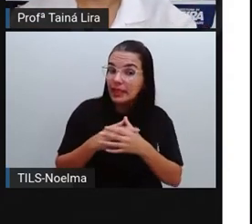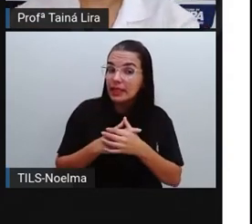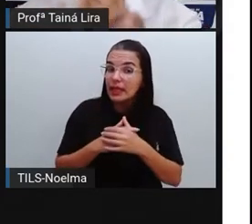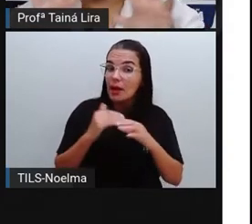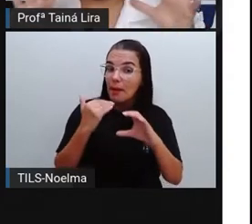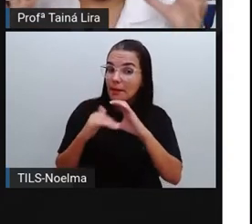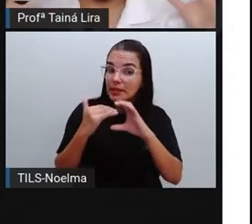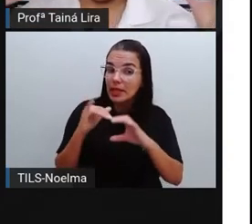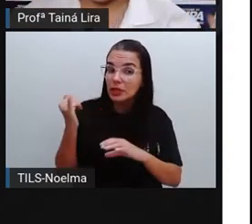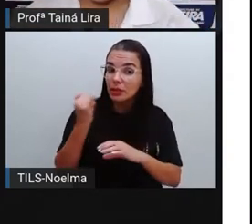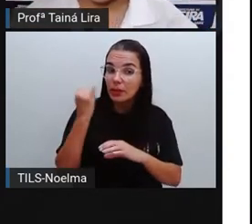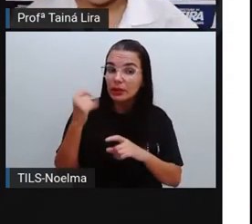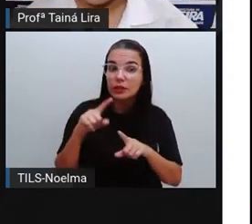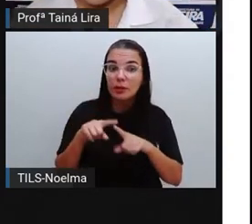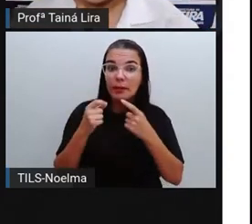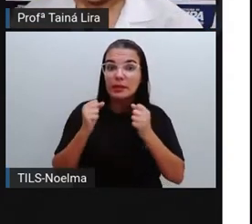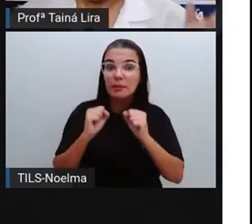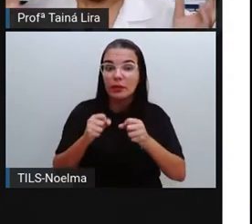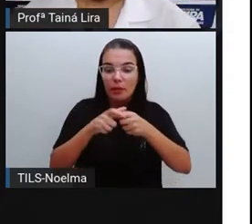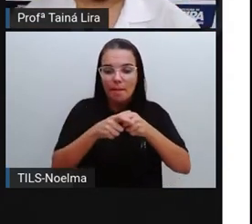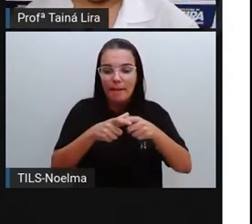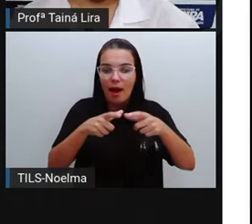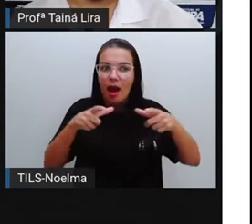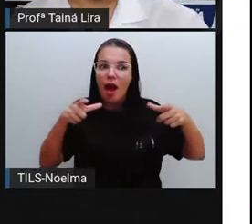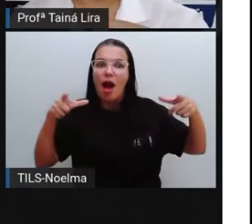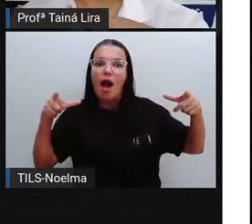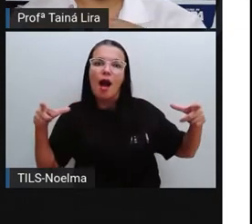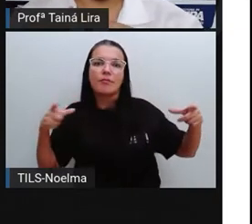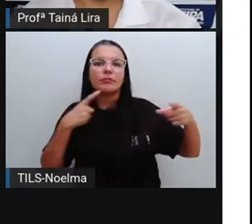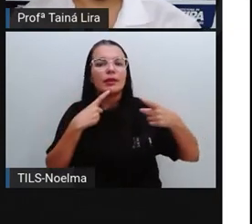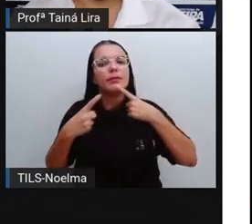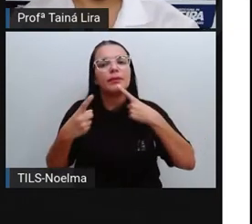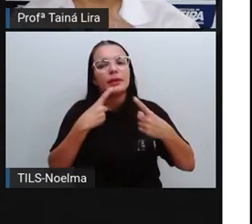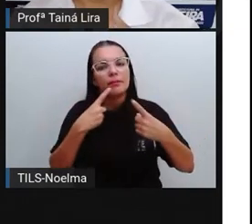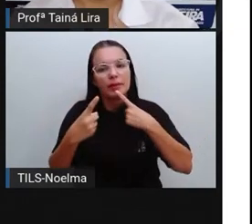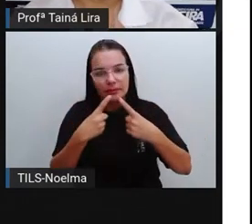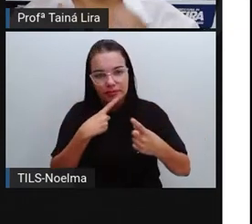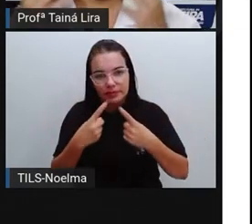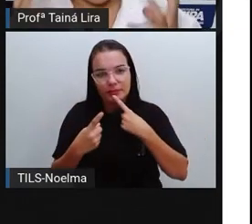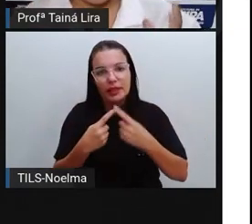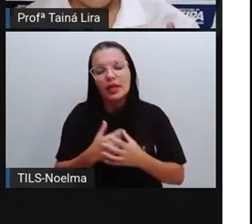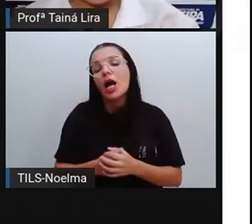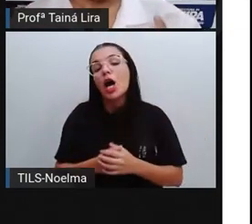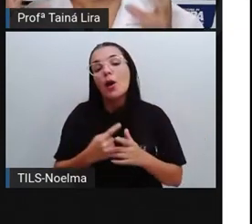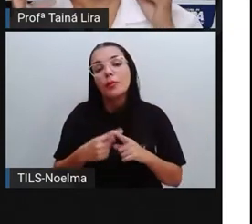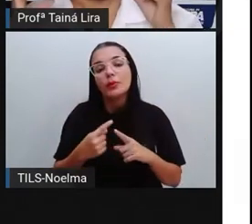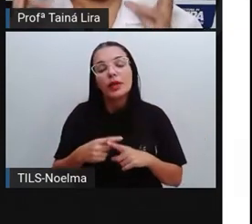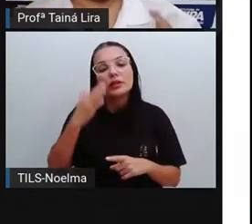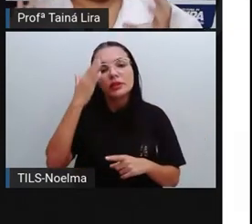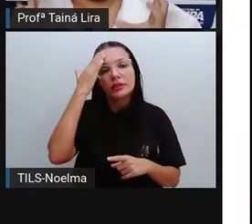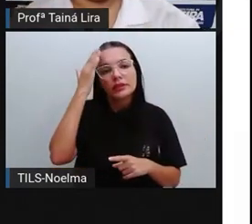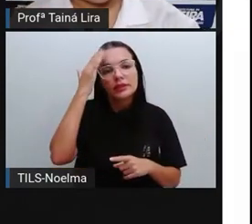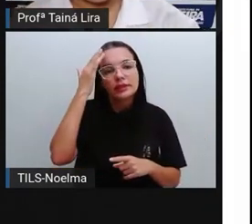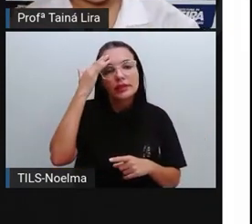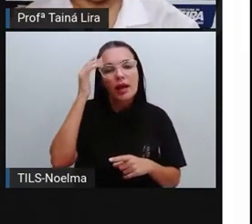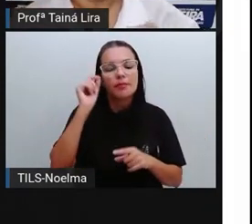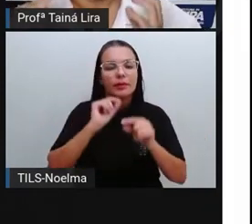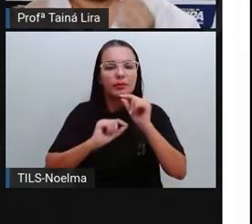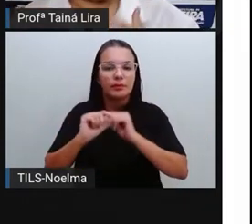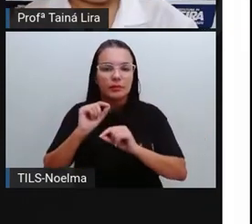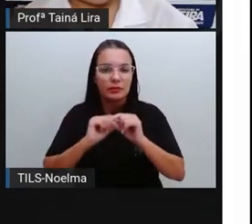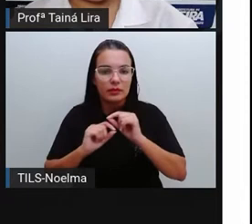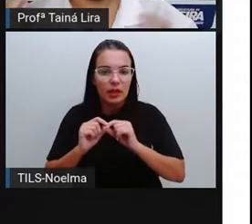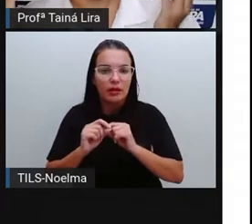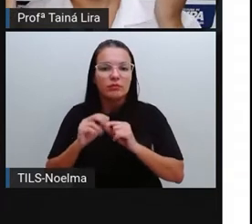pode ampliar aí essa discussão? Onde mais que a gente sabe que precisa ver, né,